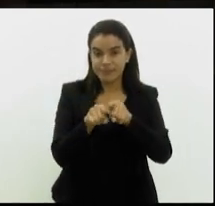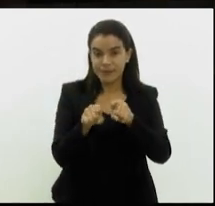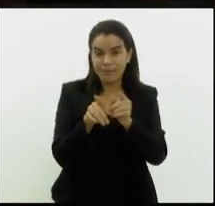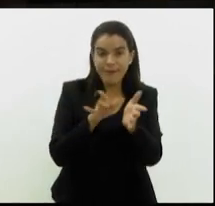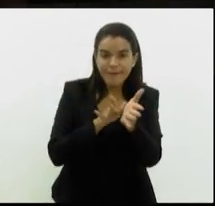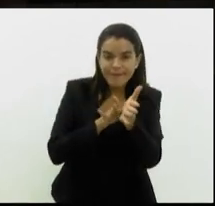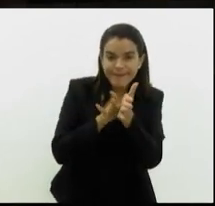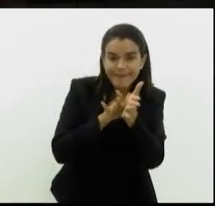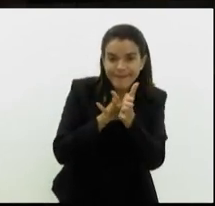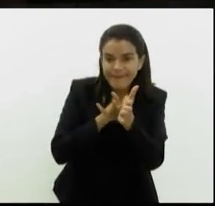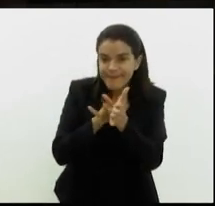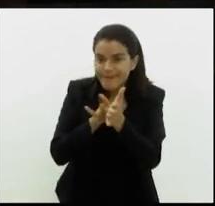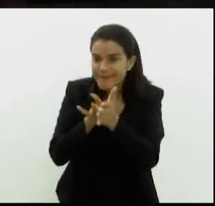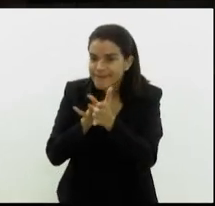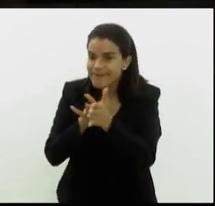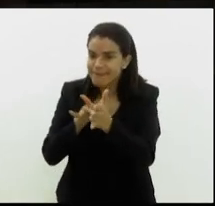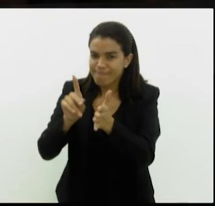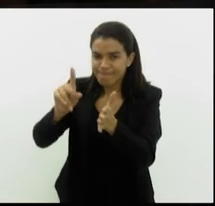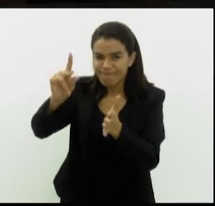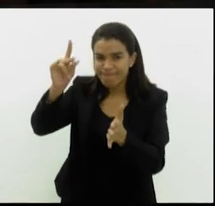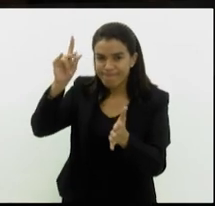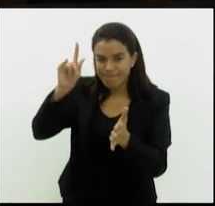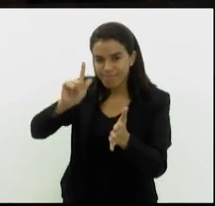simulações que aconteceram,